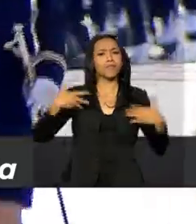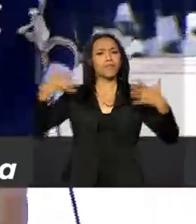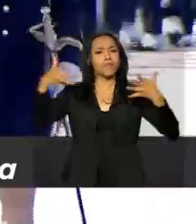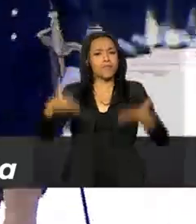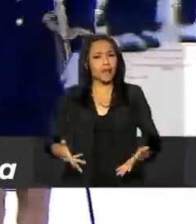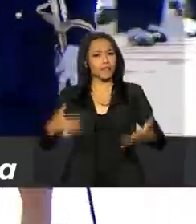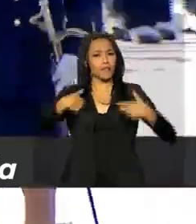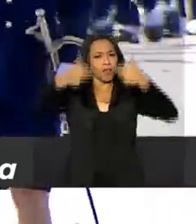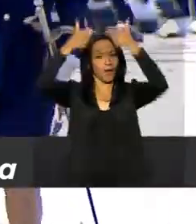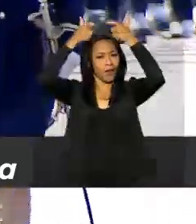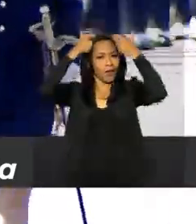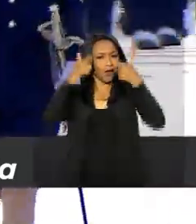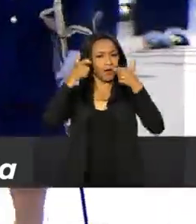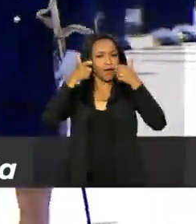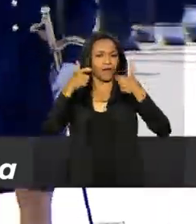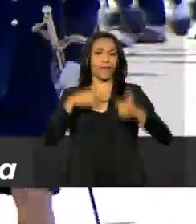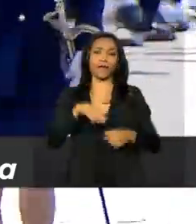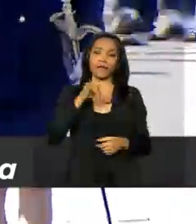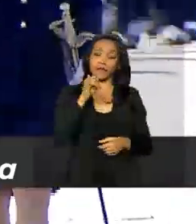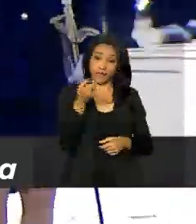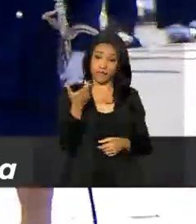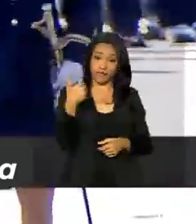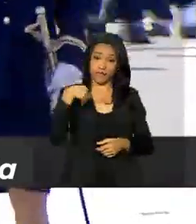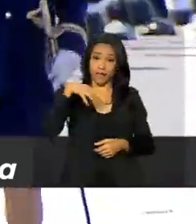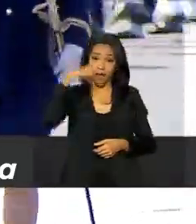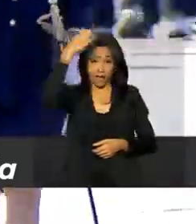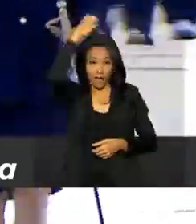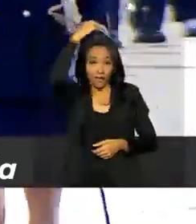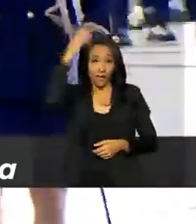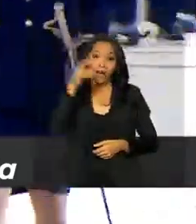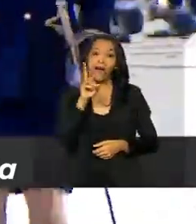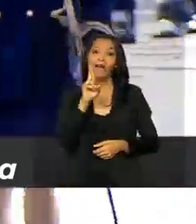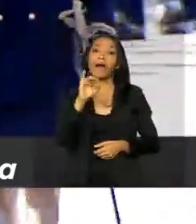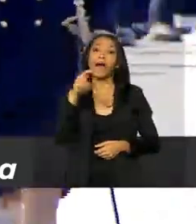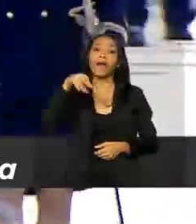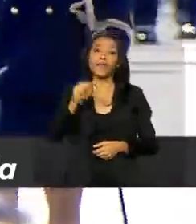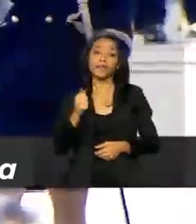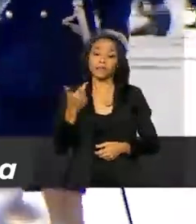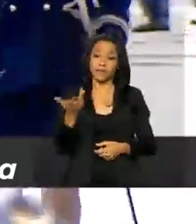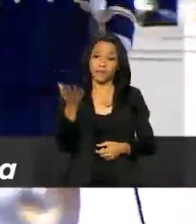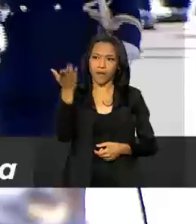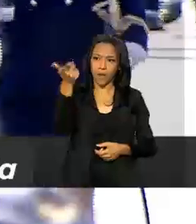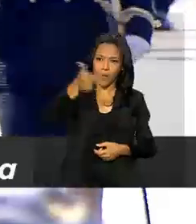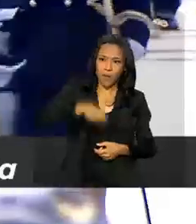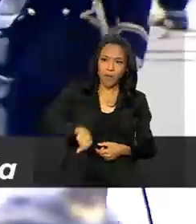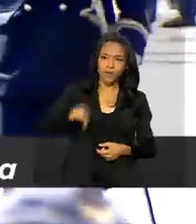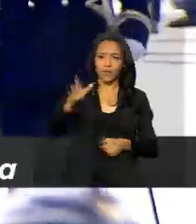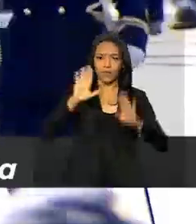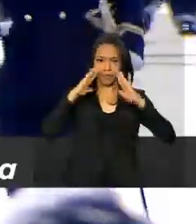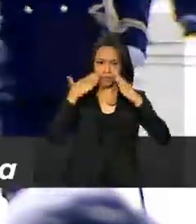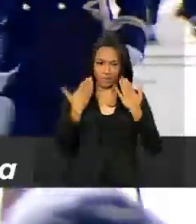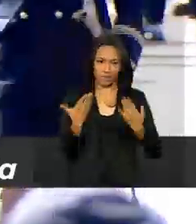realmente. E agora? Então agora temos aí a passagem da guarda-bandeira.